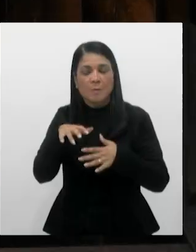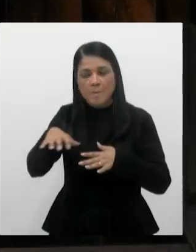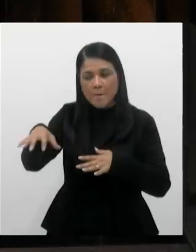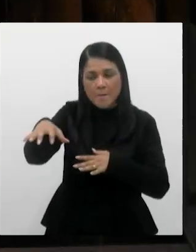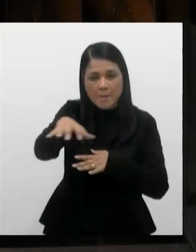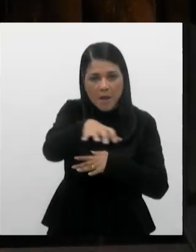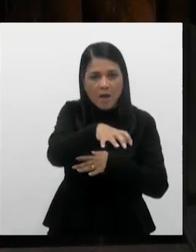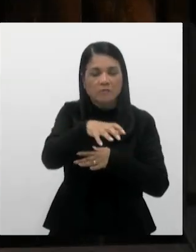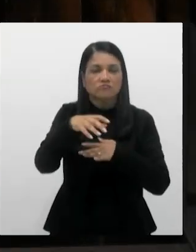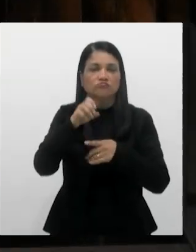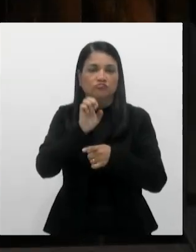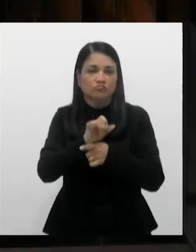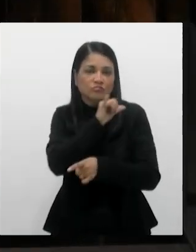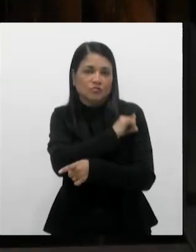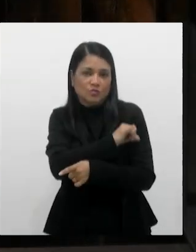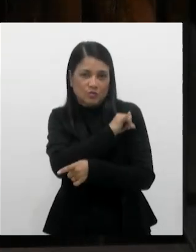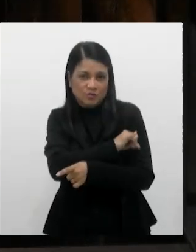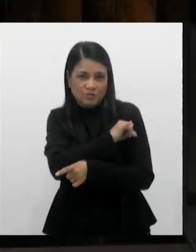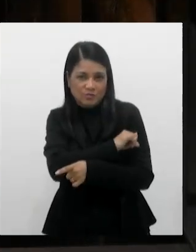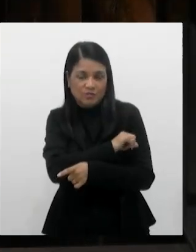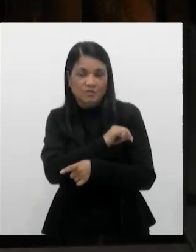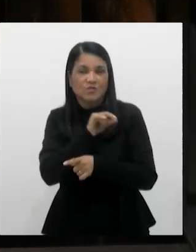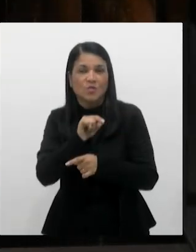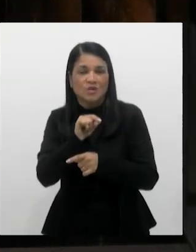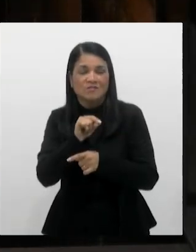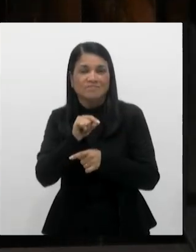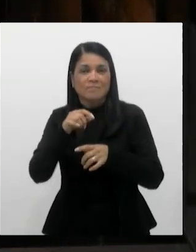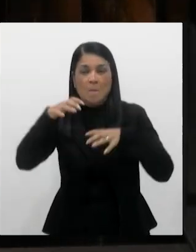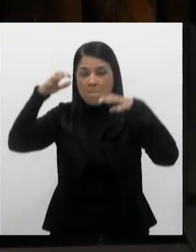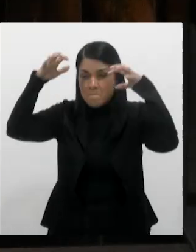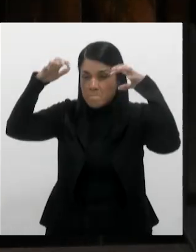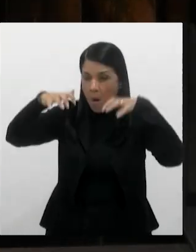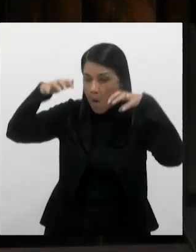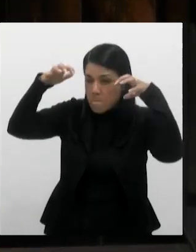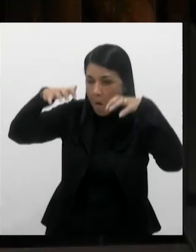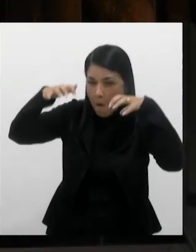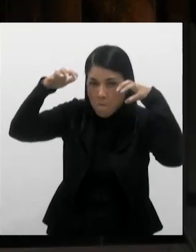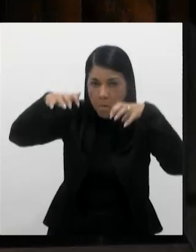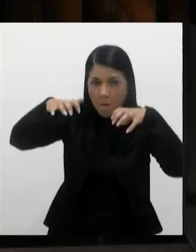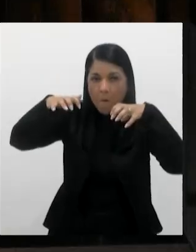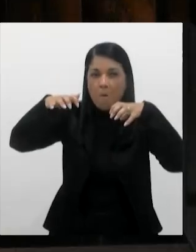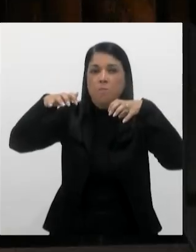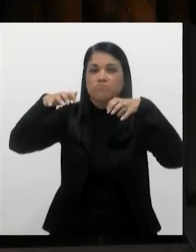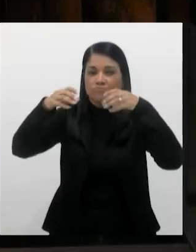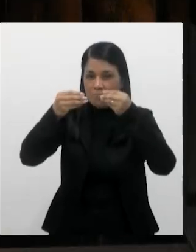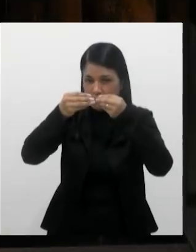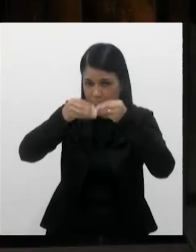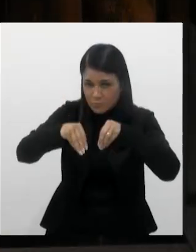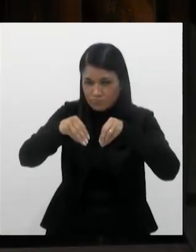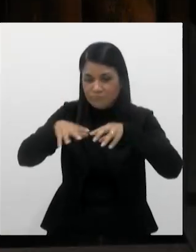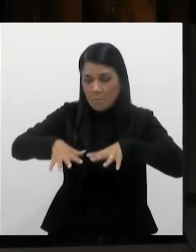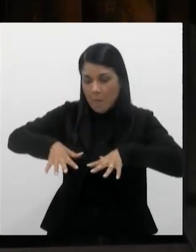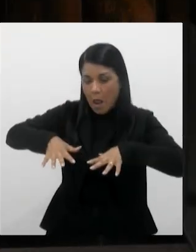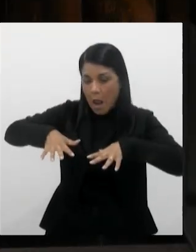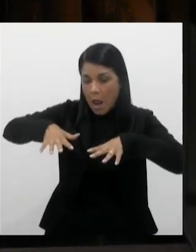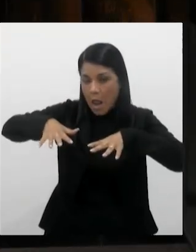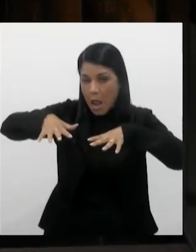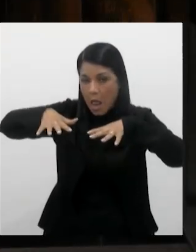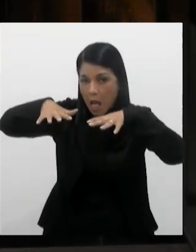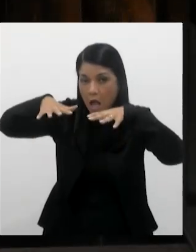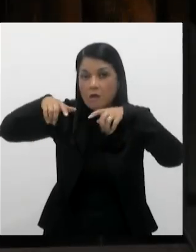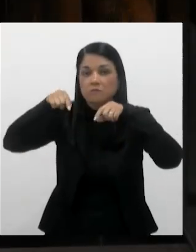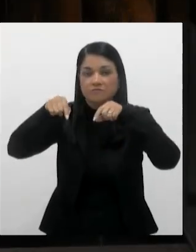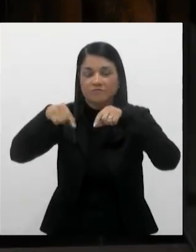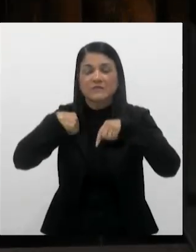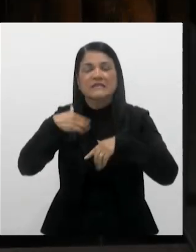Janeiro, que estão sendo fortemente atingidas aí pelas chuvas, enchentes. A gente sabe que a